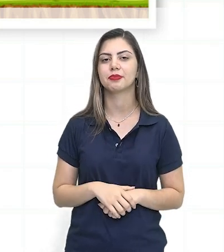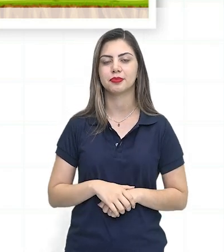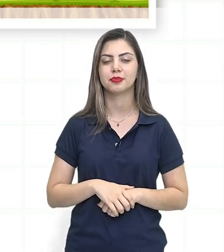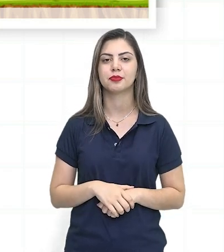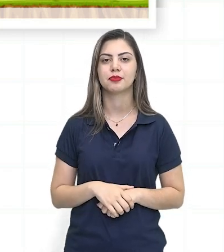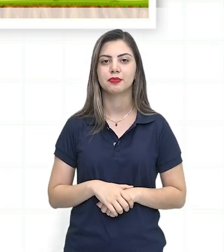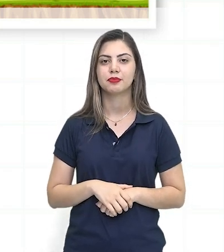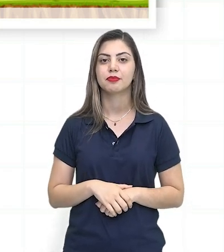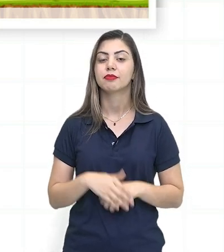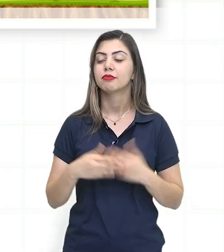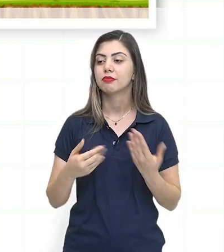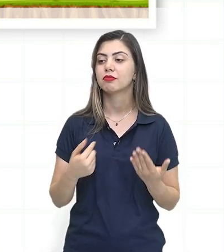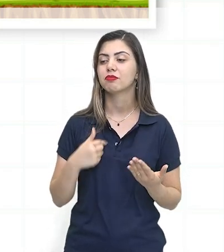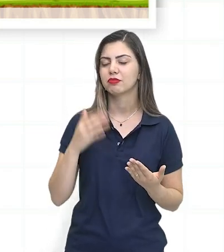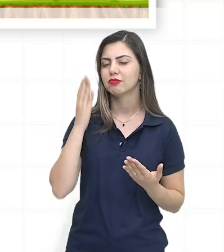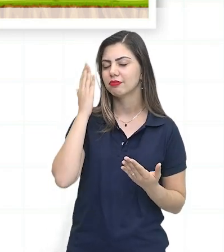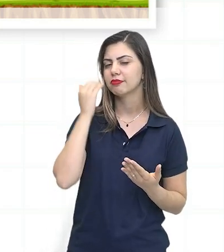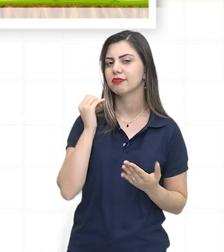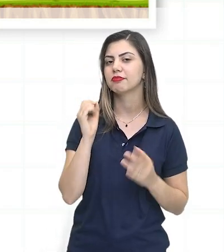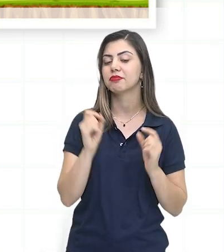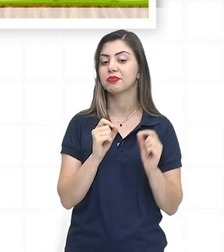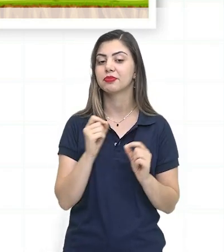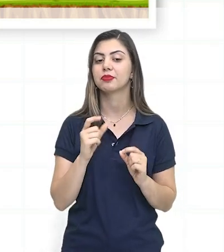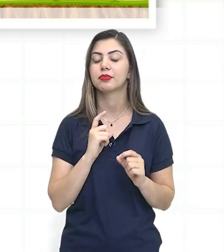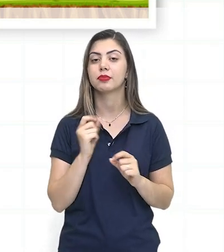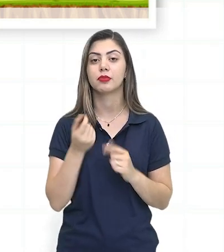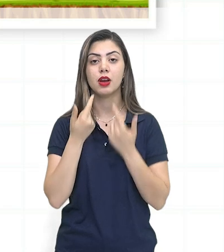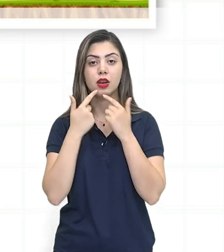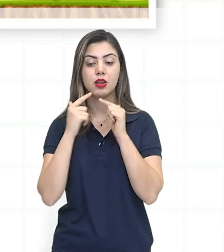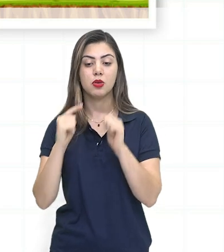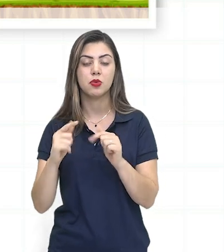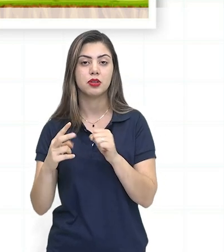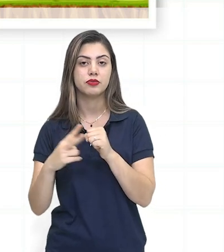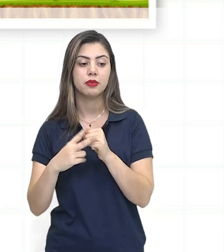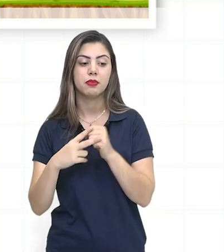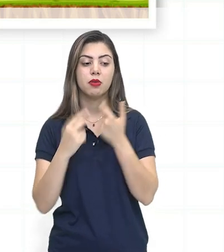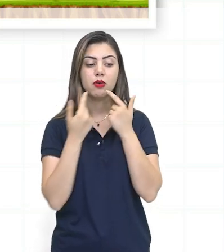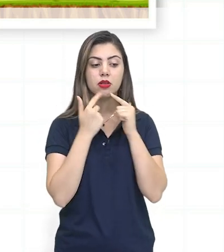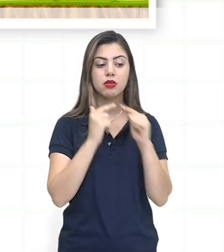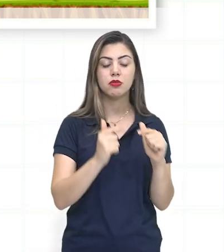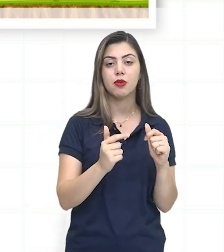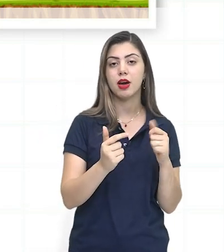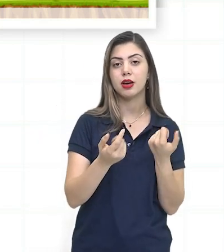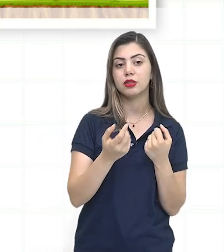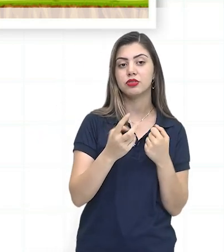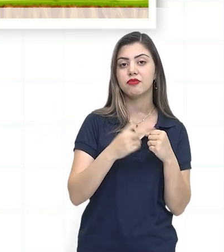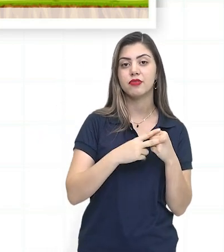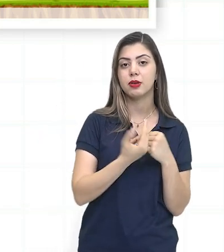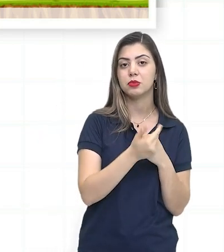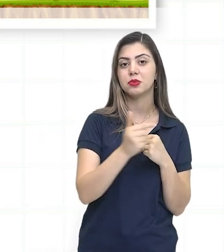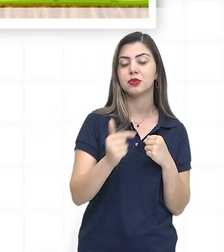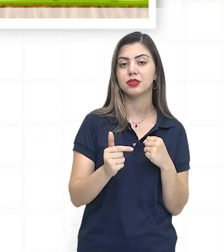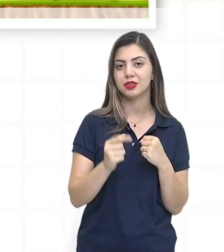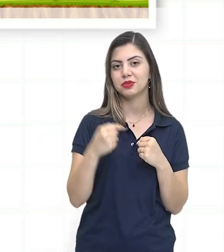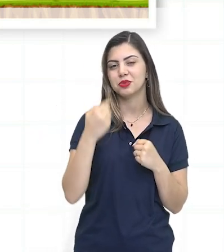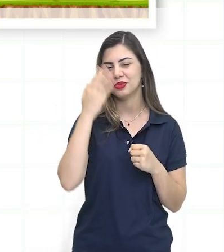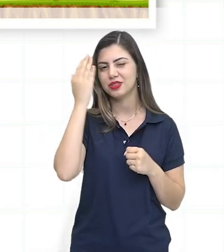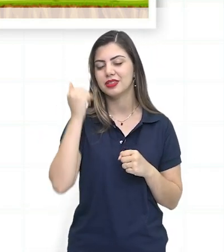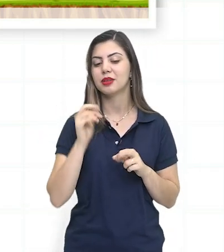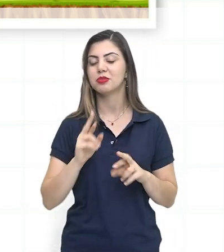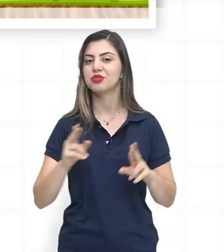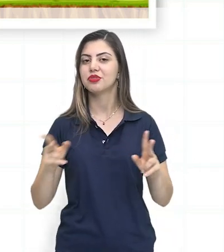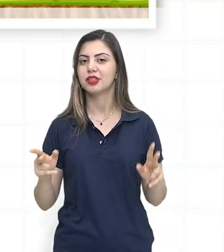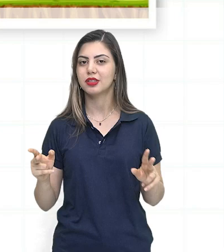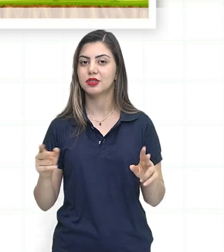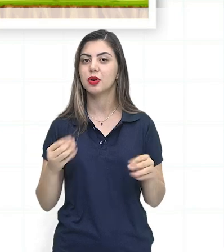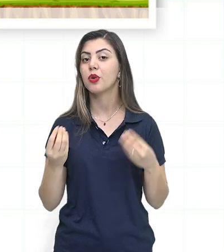já sei qual é a diferença entre a linguagem verbal e a linguagem não verbal, certo? Em